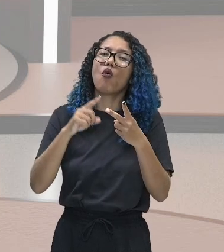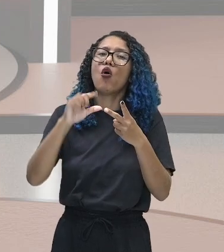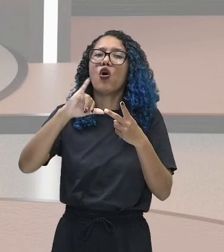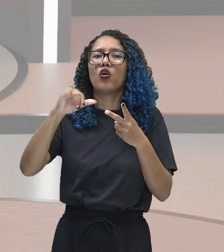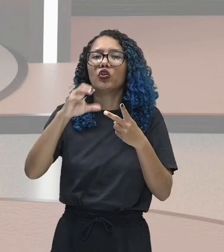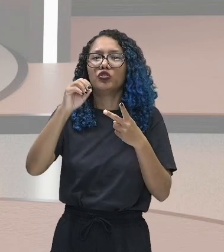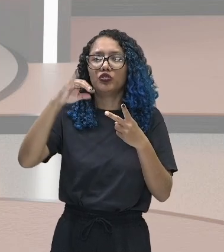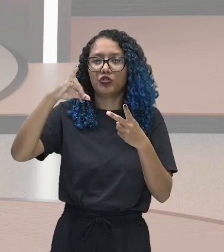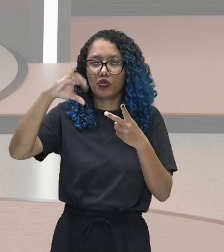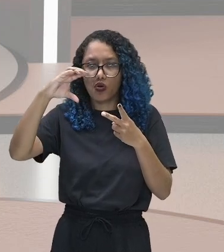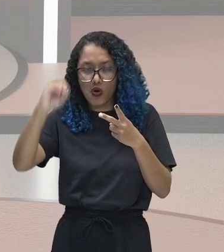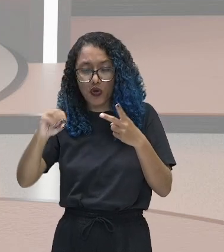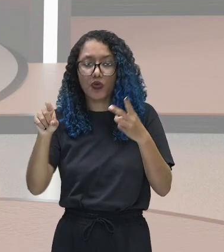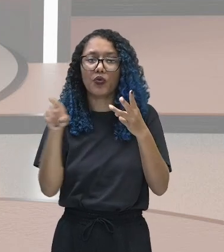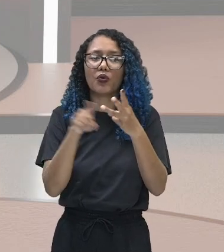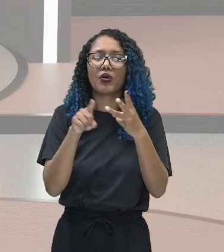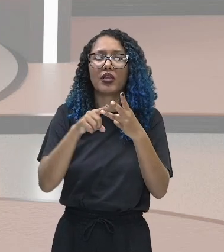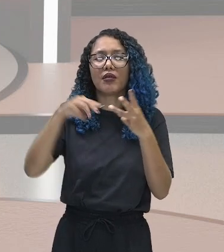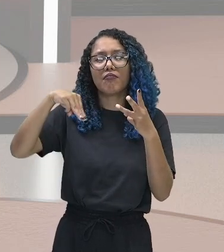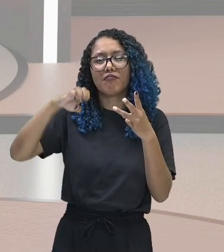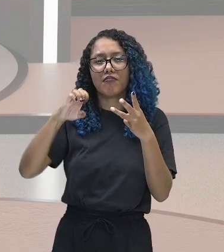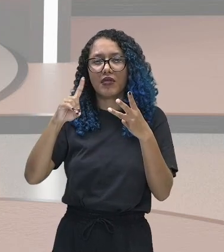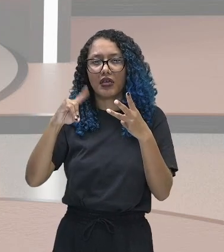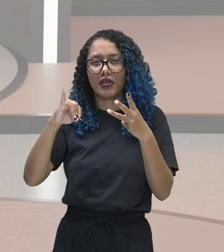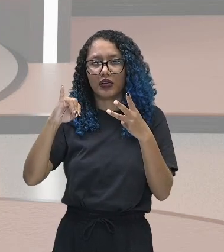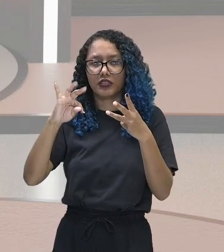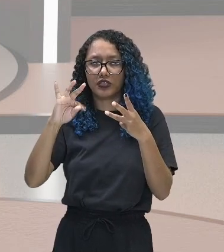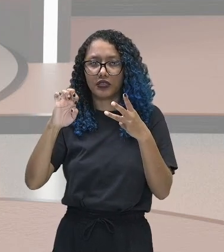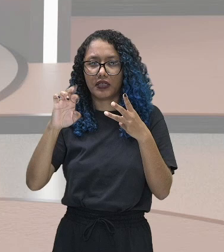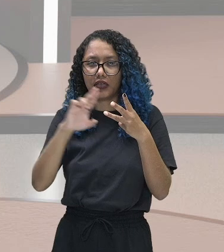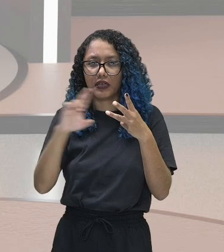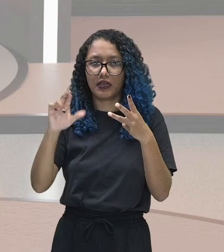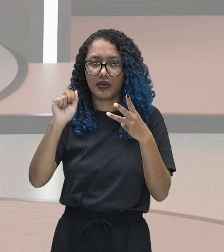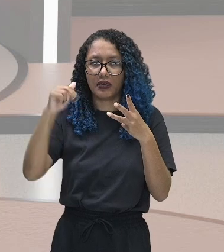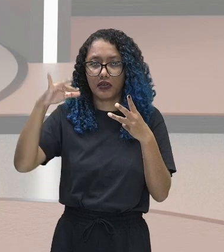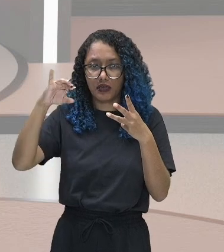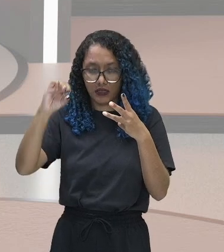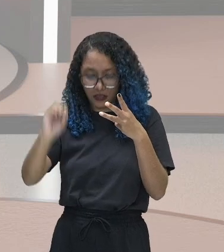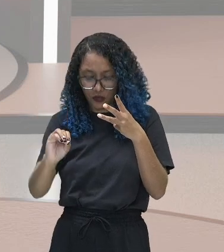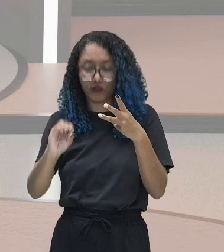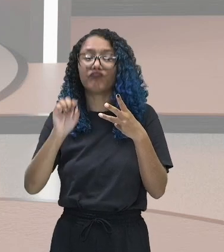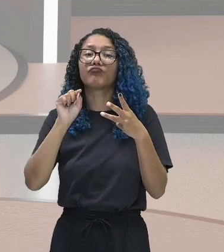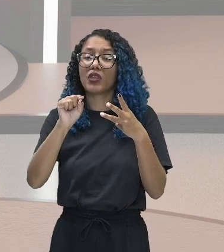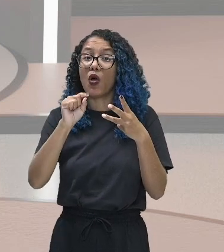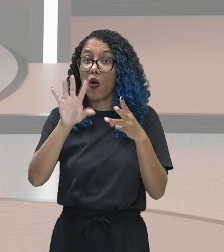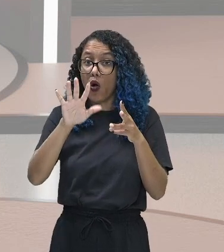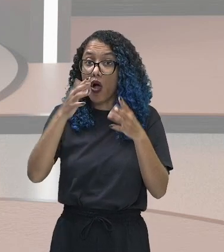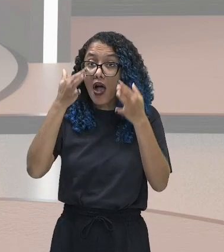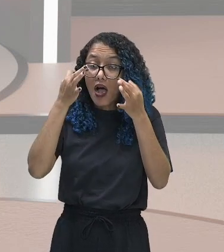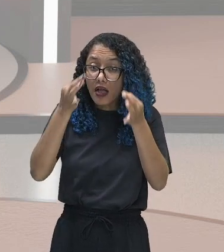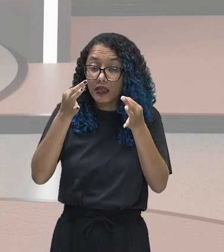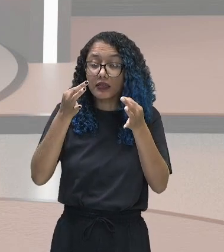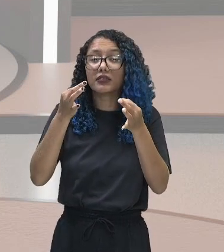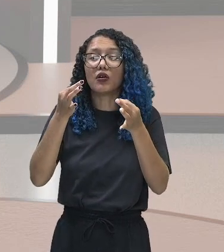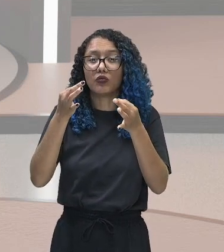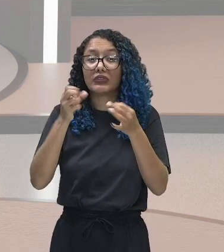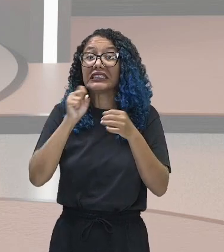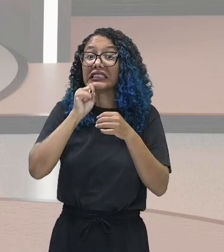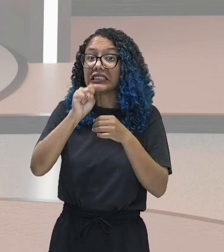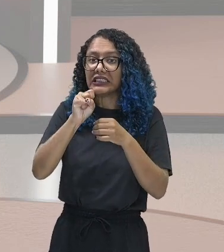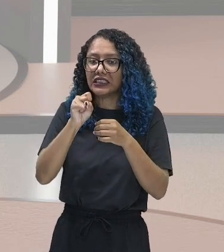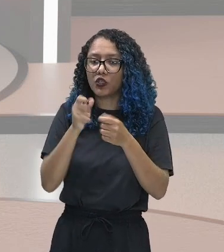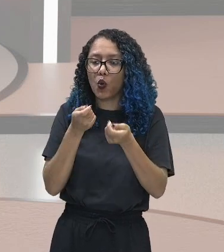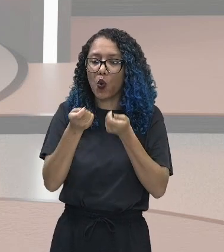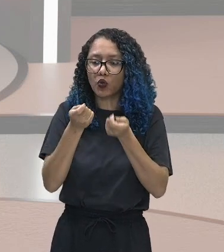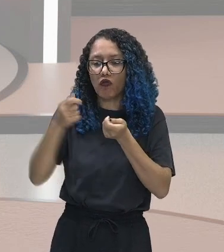Mar Mediterrâneo. Então, coloquem aí nas cabecinhas de vocês que dominar, então, essas áreas aí do mundo grego,